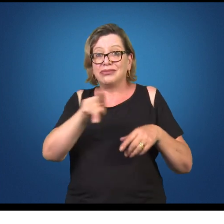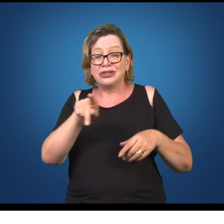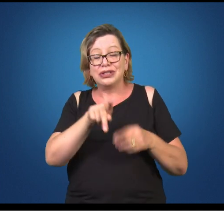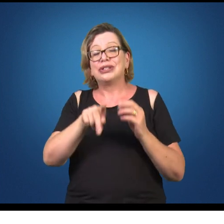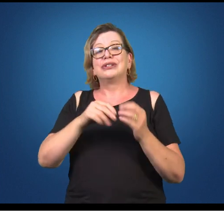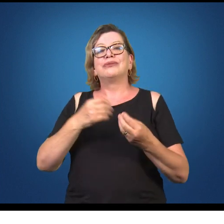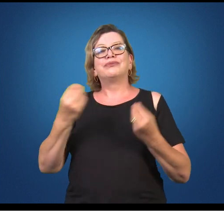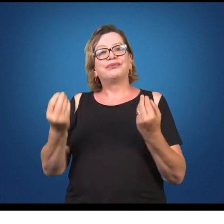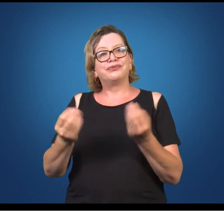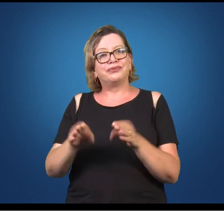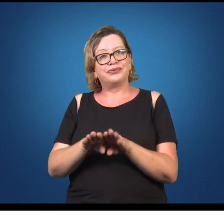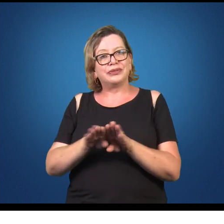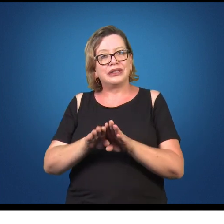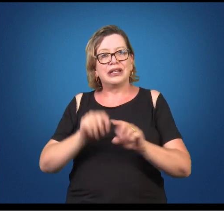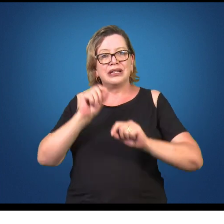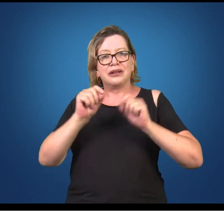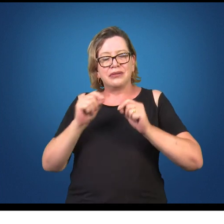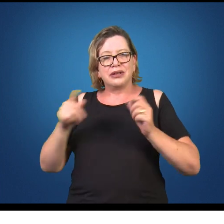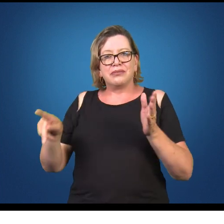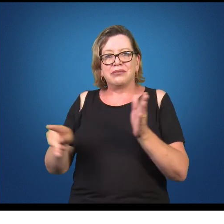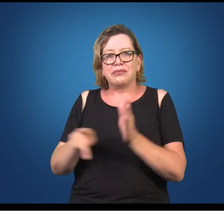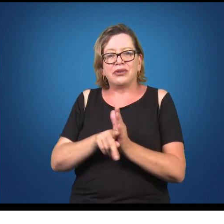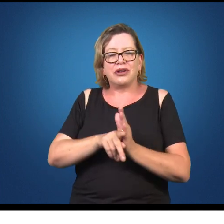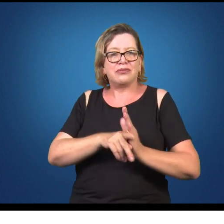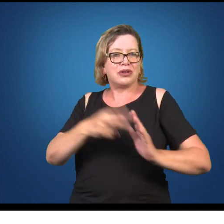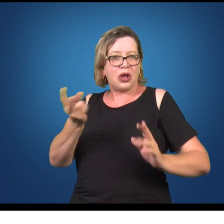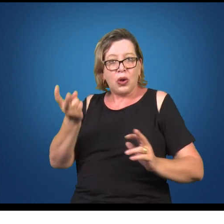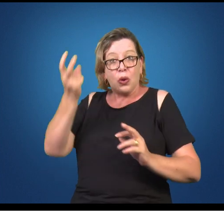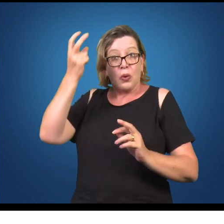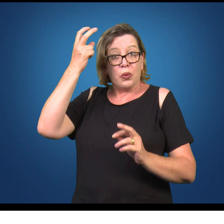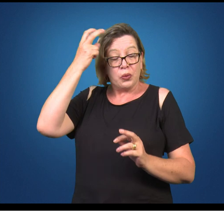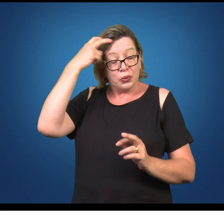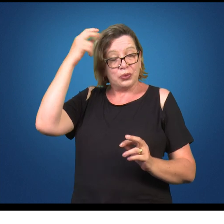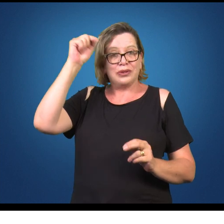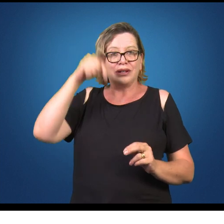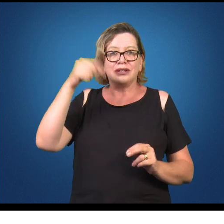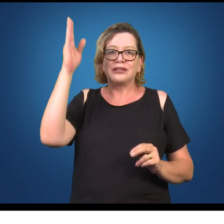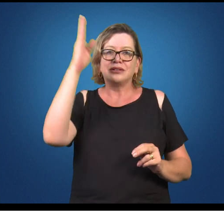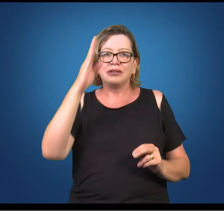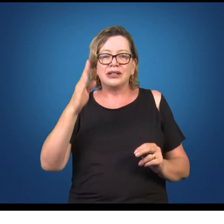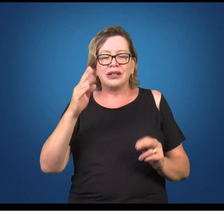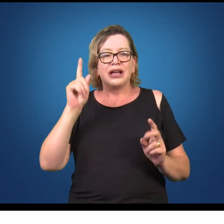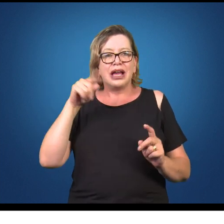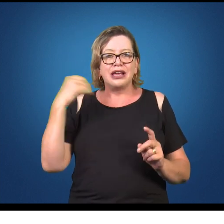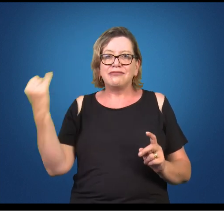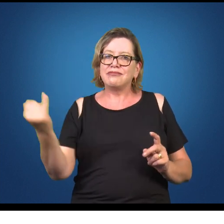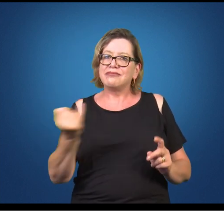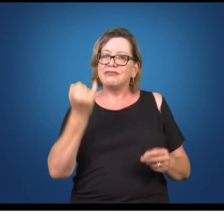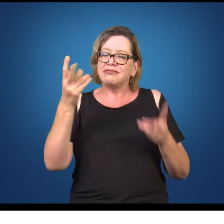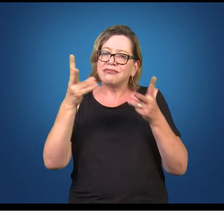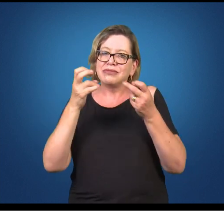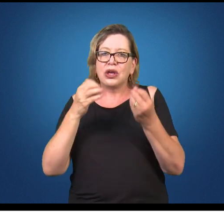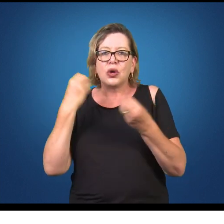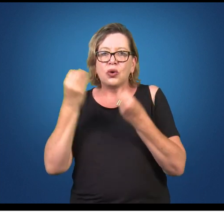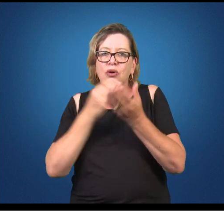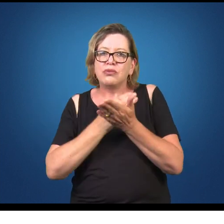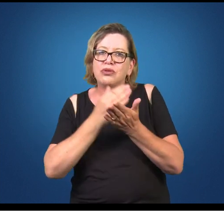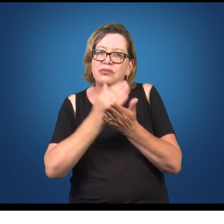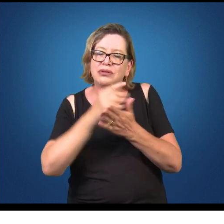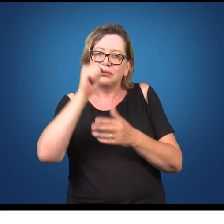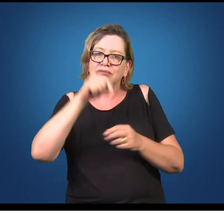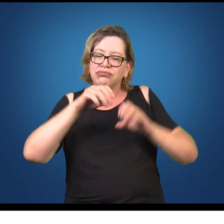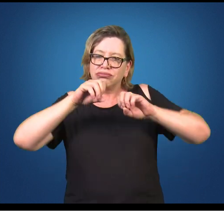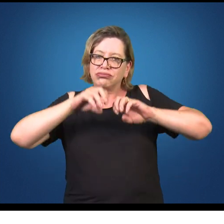por esse traço sociocultural. É interessante ver de que forma isso apareceu na